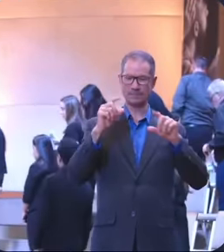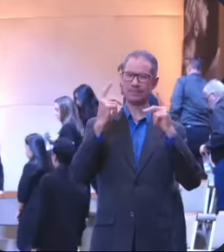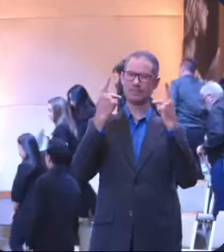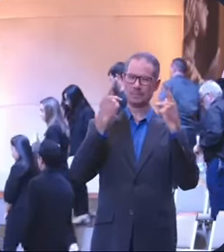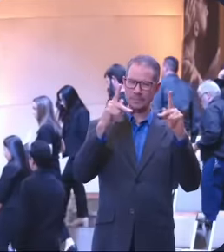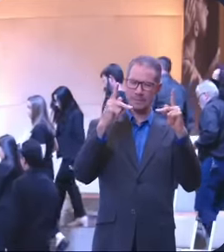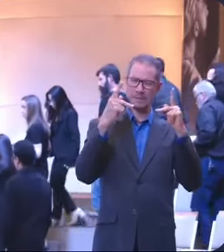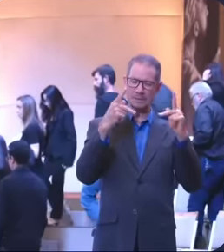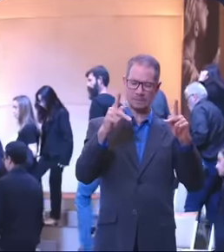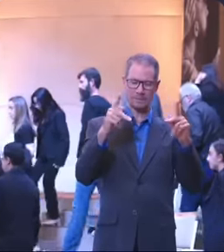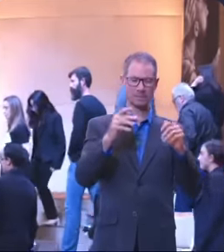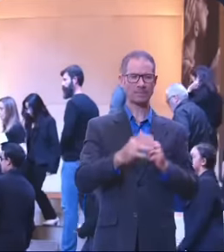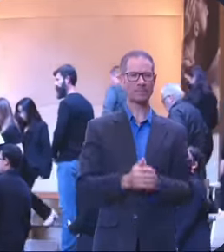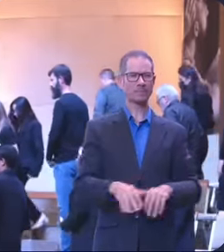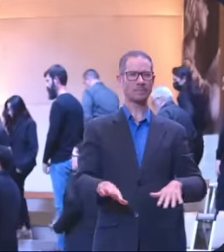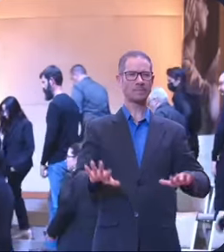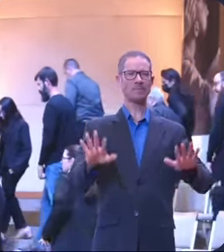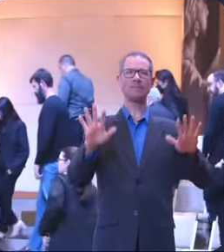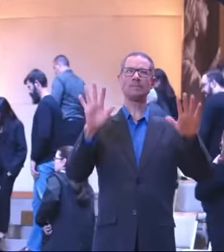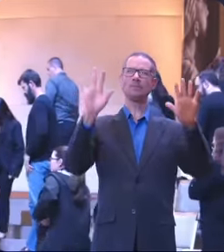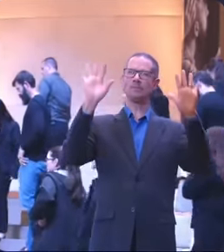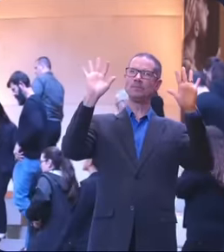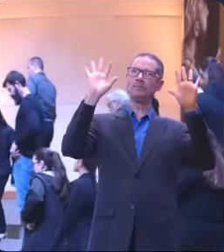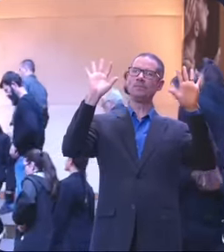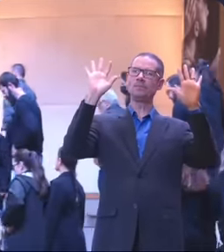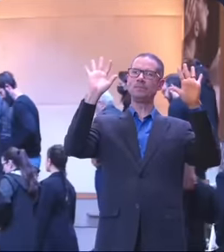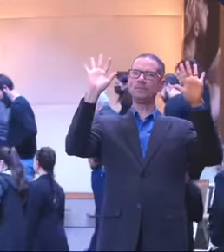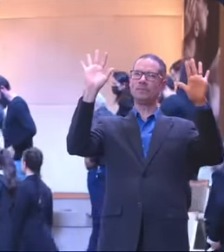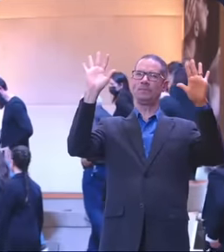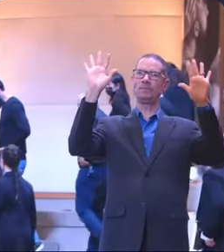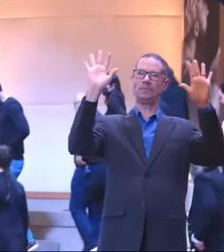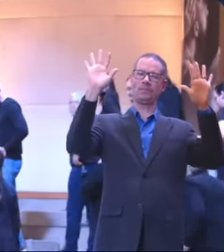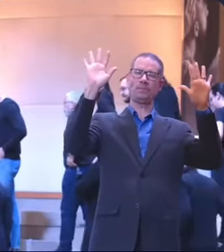Pega essa mão aqui e levanta para o céu agora.